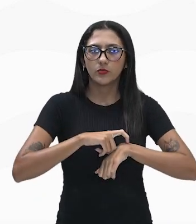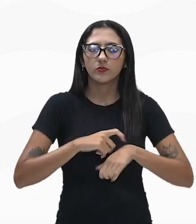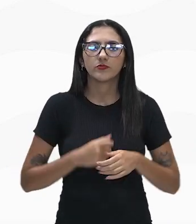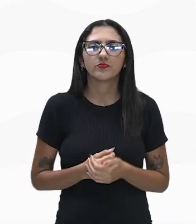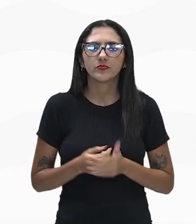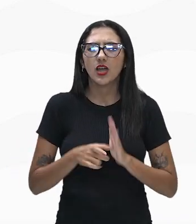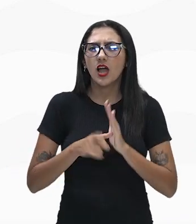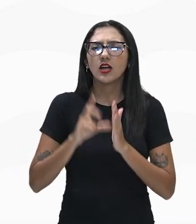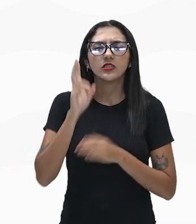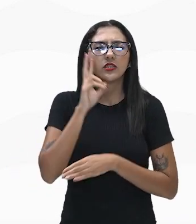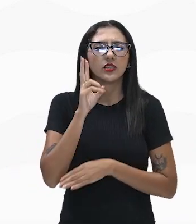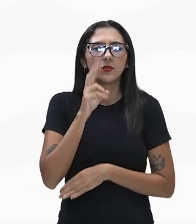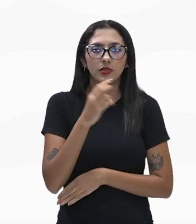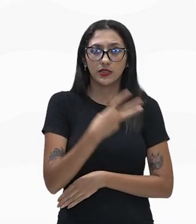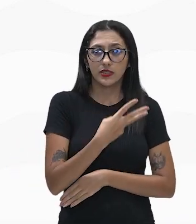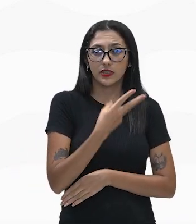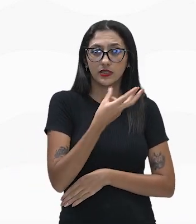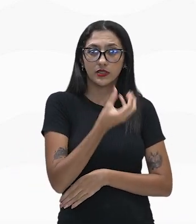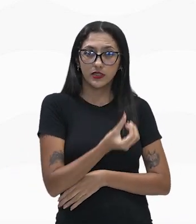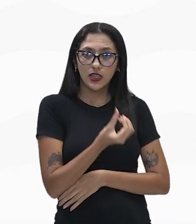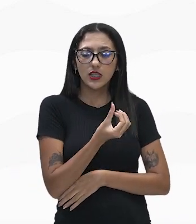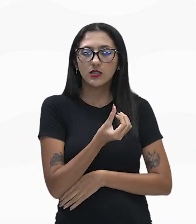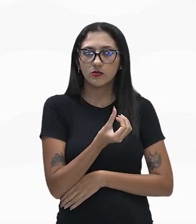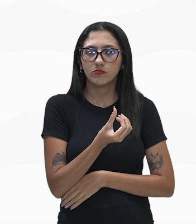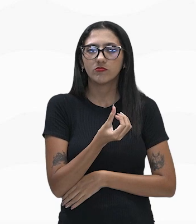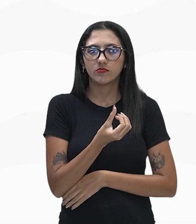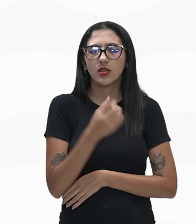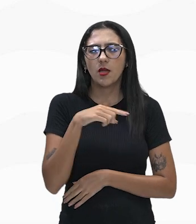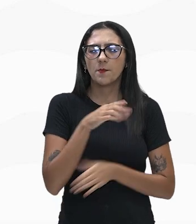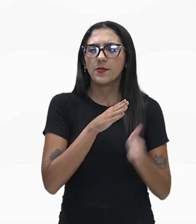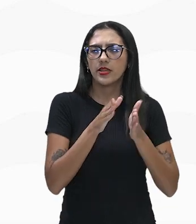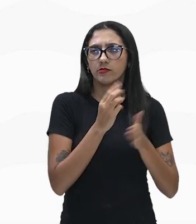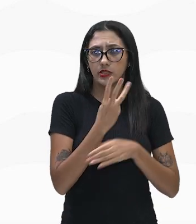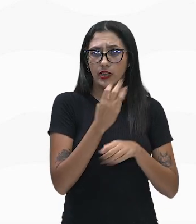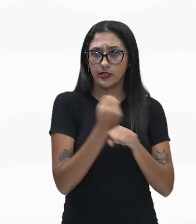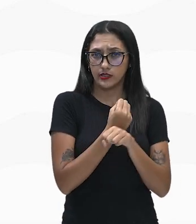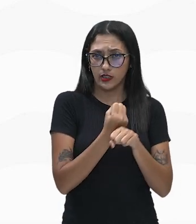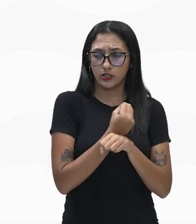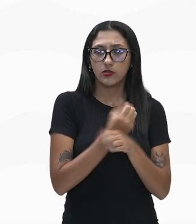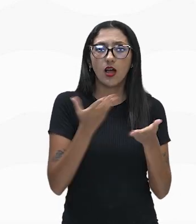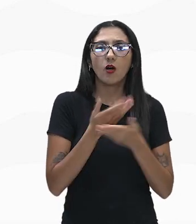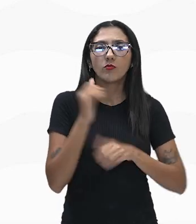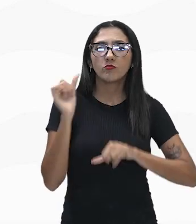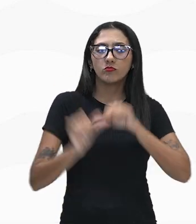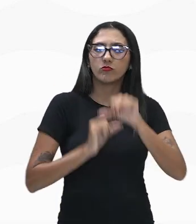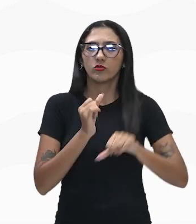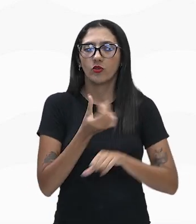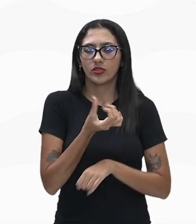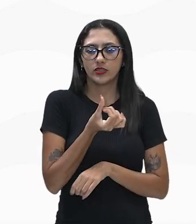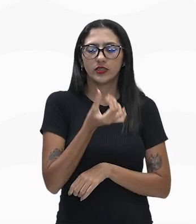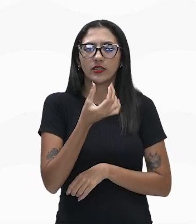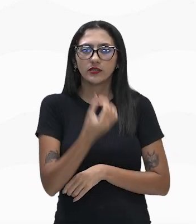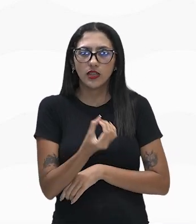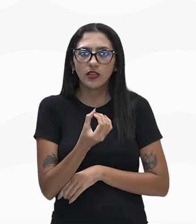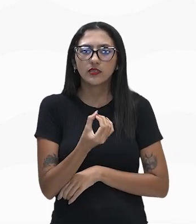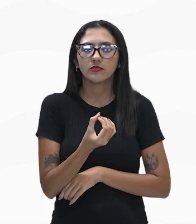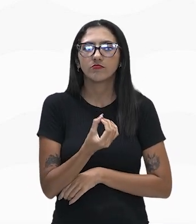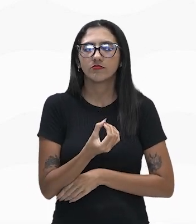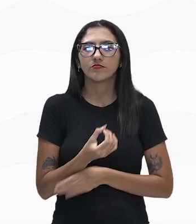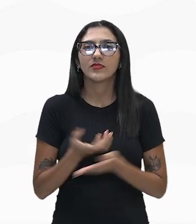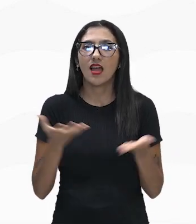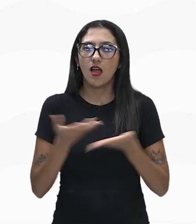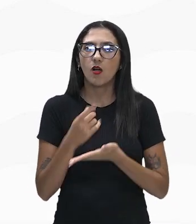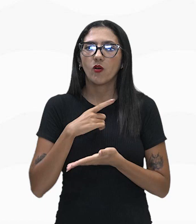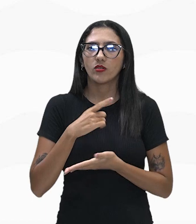era de 36 meses, que no caso são 3 anos. Agora alteramos para 60 vezes. Então, agora